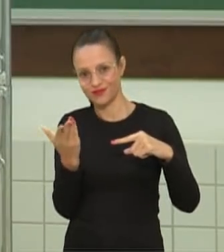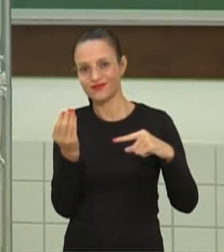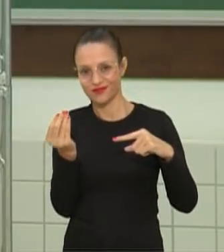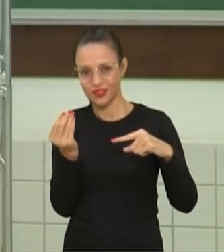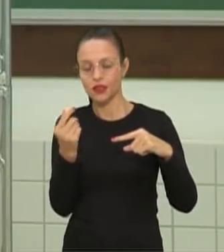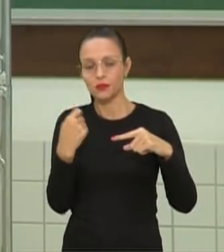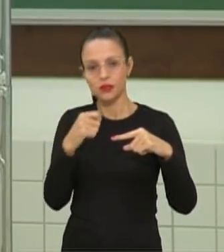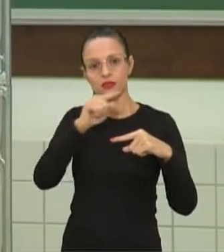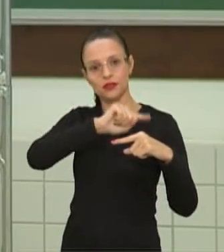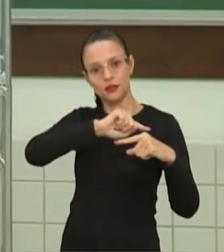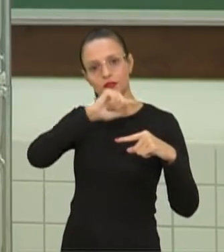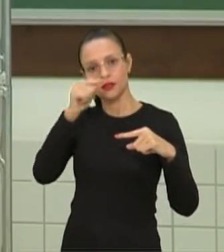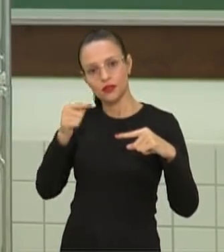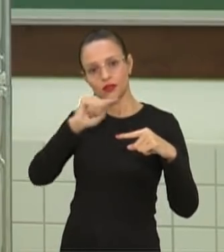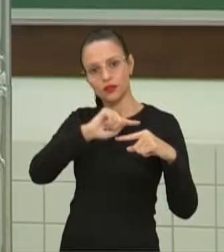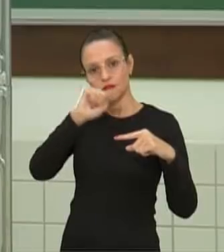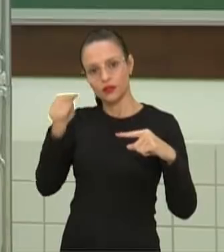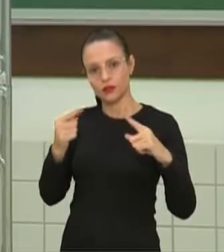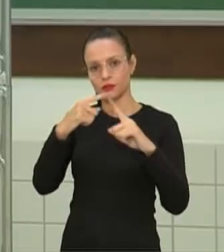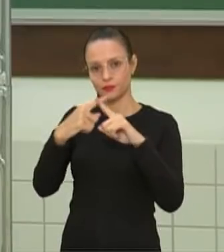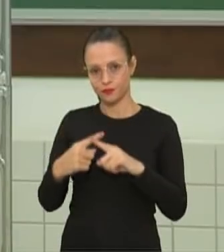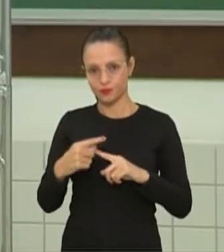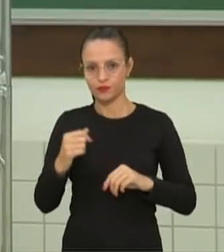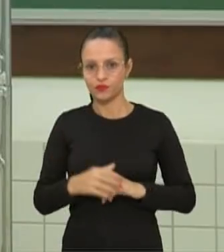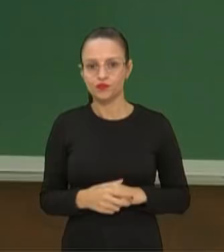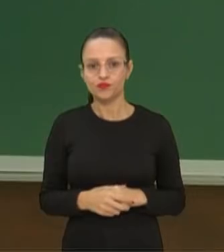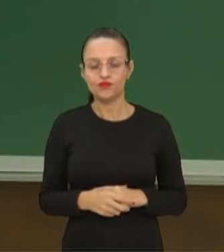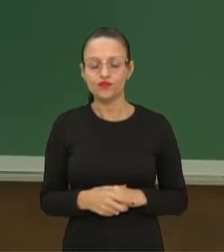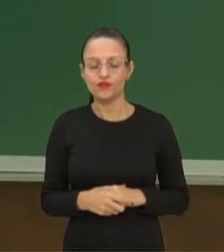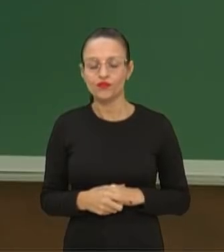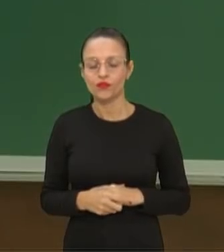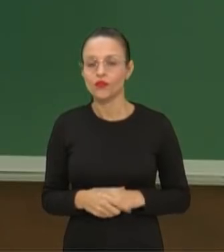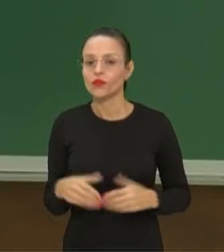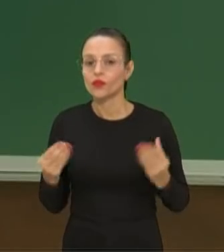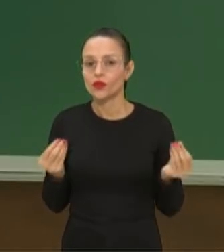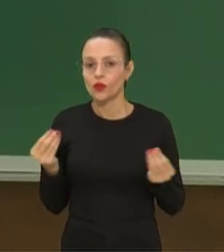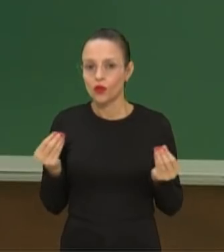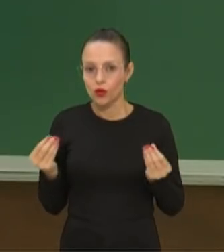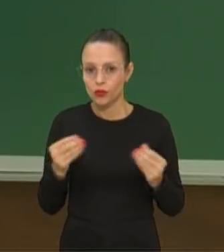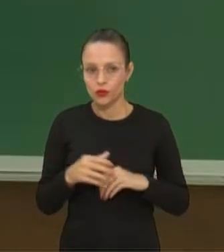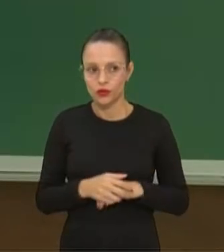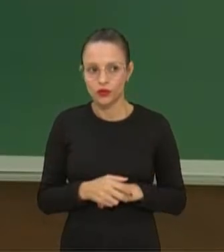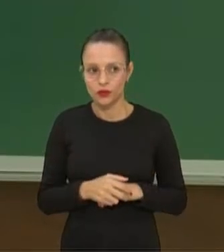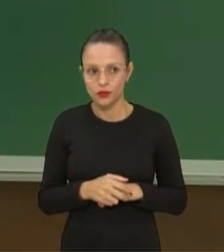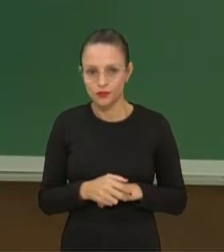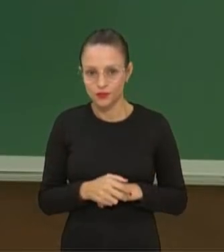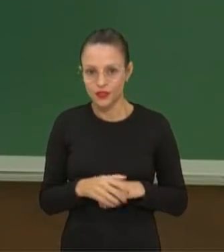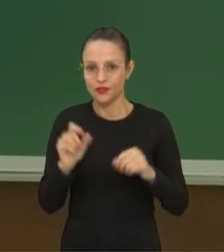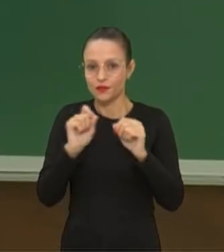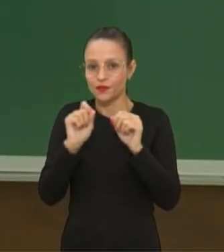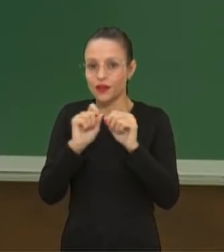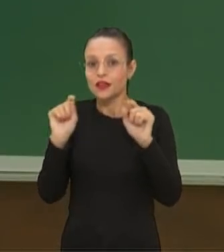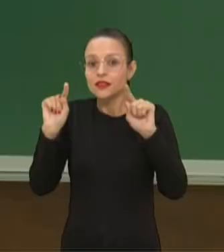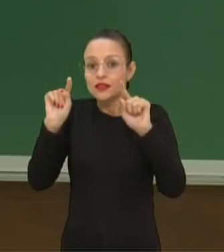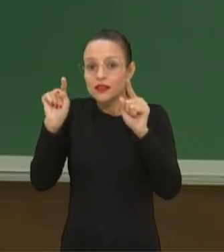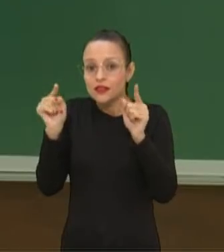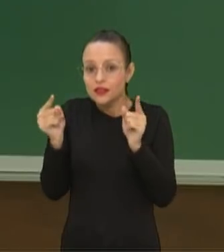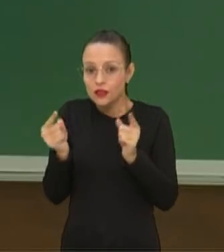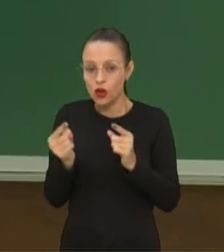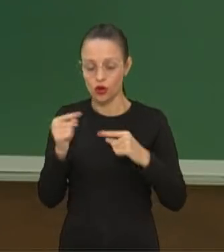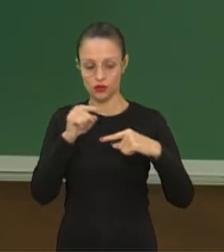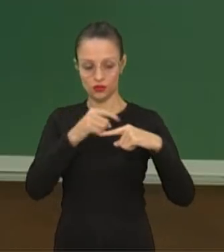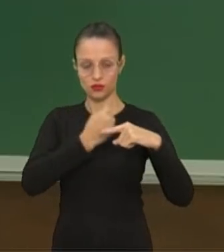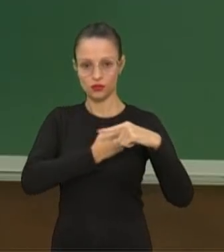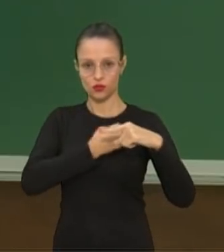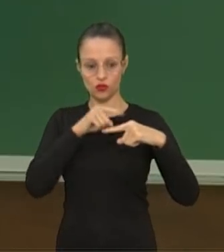Então, a gente vai usar a propriedade distributiva aqui. O que fazer? Colocar a operação entre parênteses. Então, se você achar um